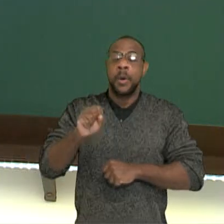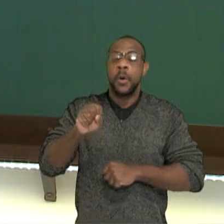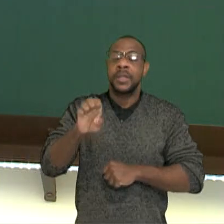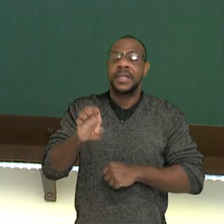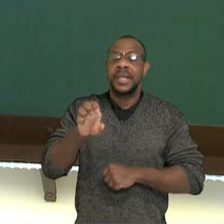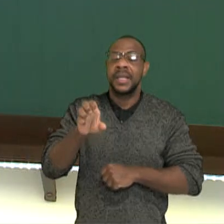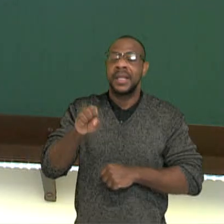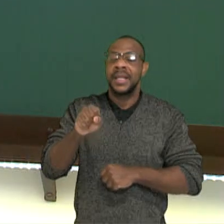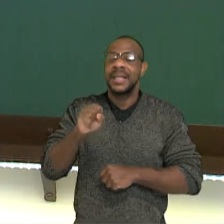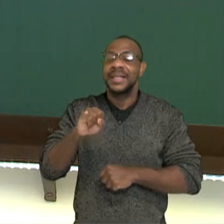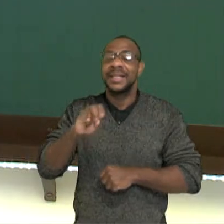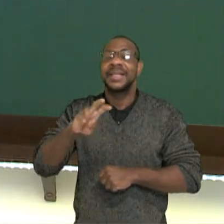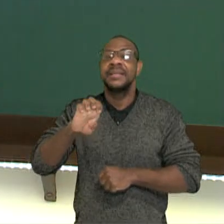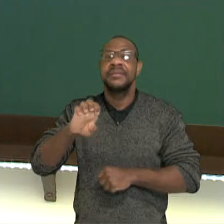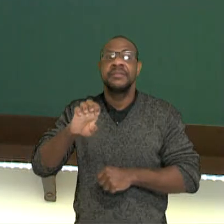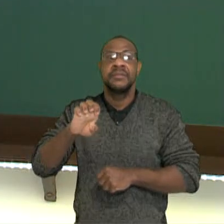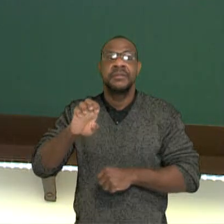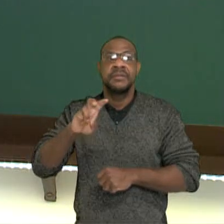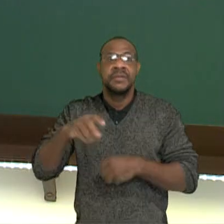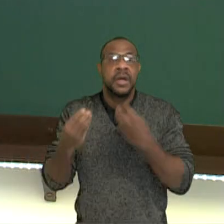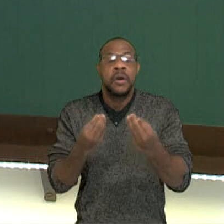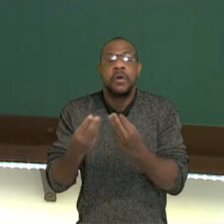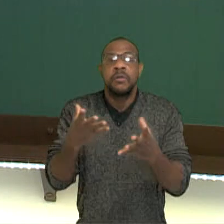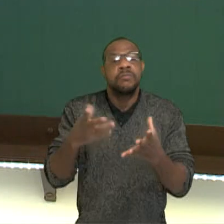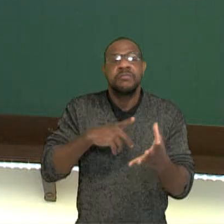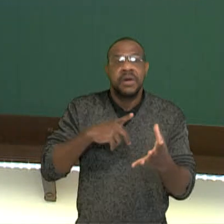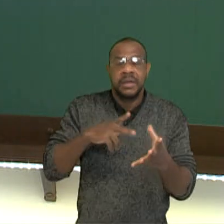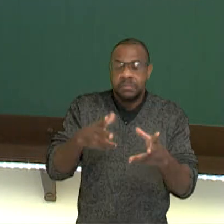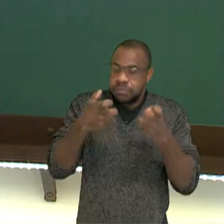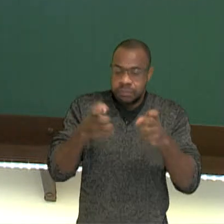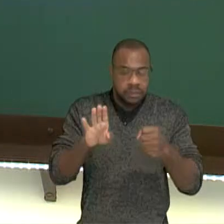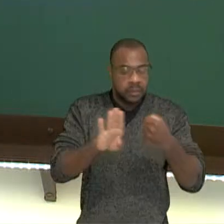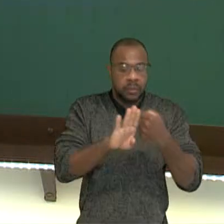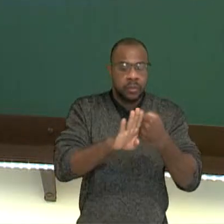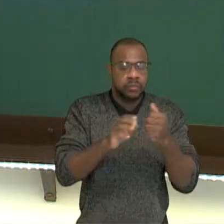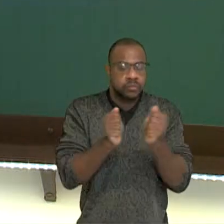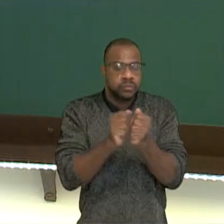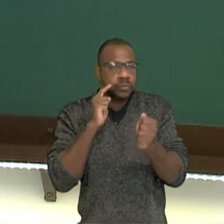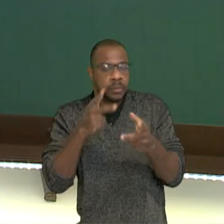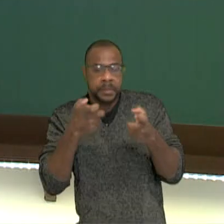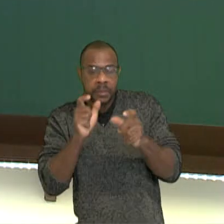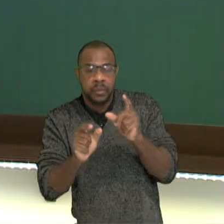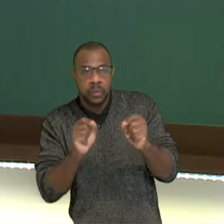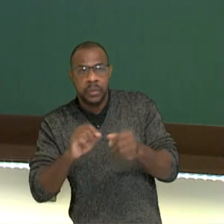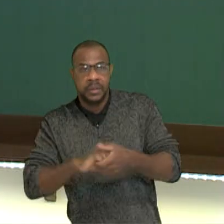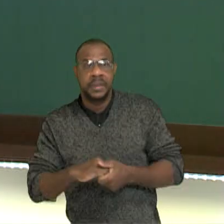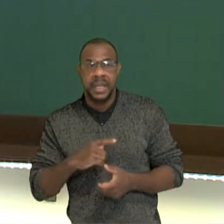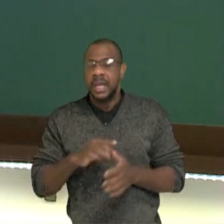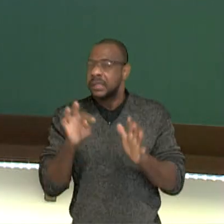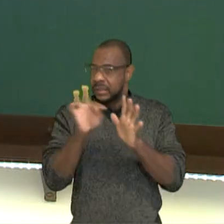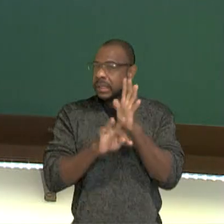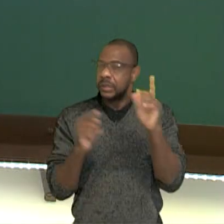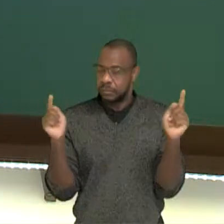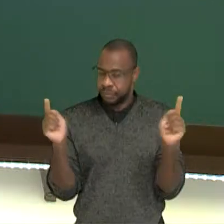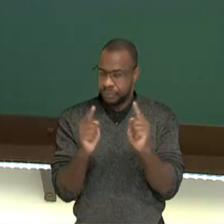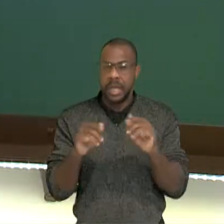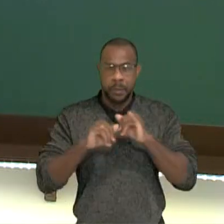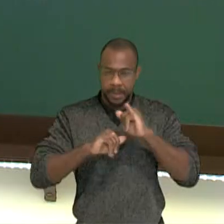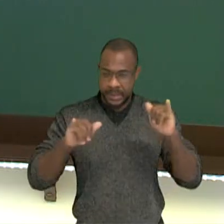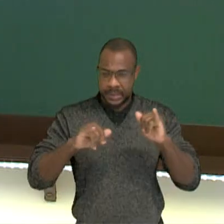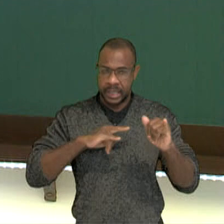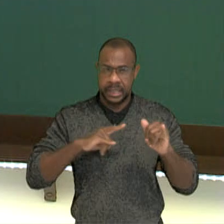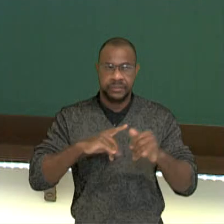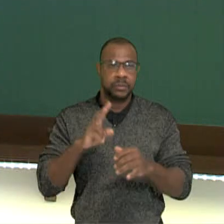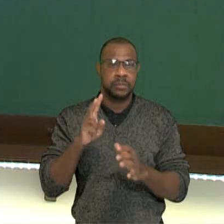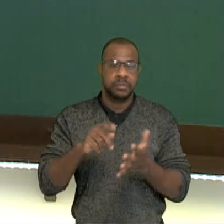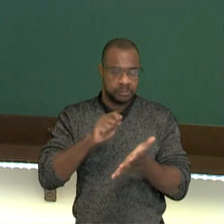de acordo com o substantivo que está anteriormente. No nosso texto, é um pequeno texto, acredito que uma mensagem ou até mesmo um